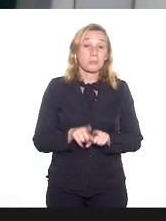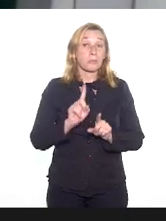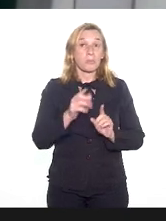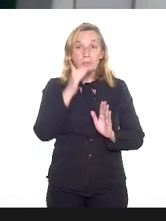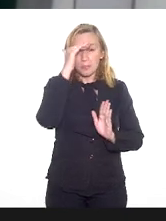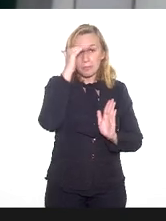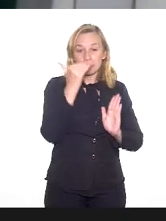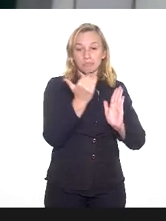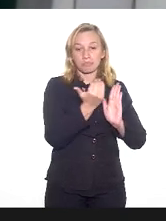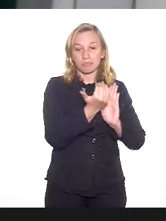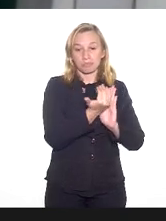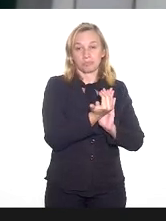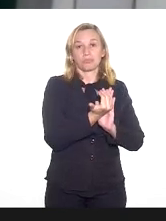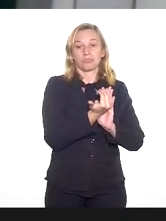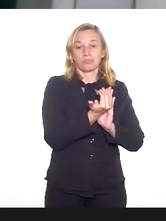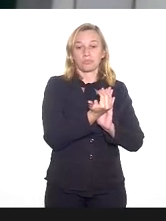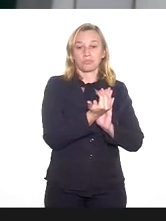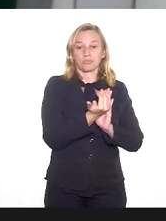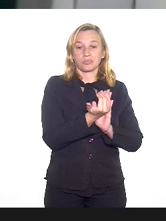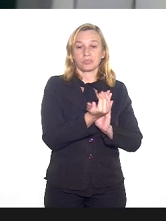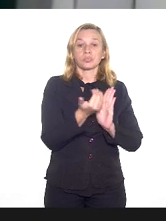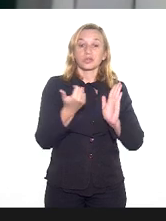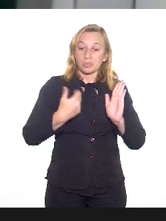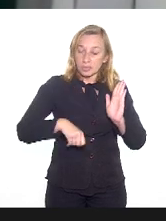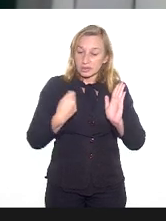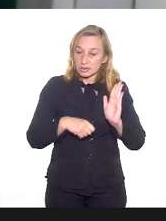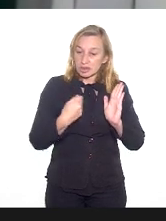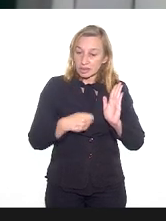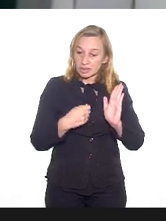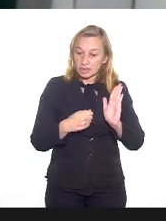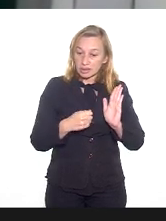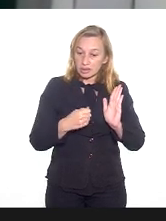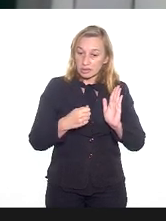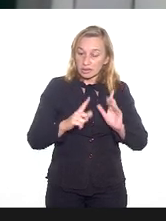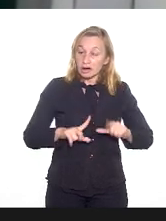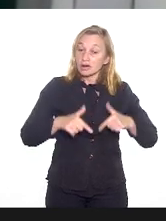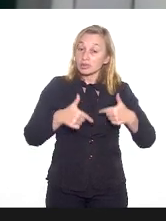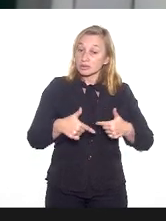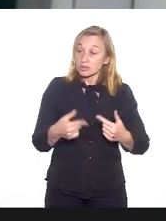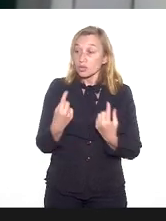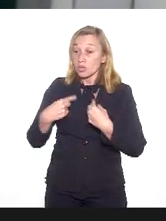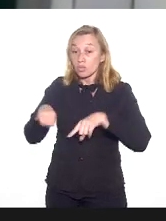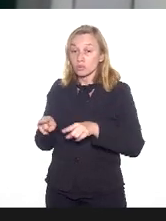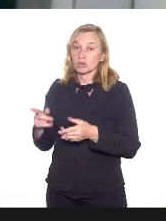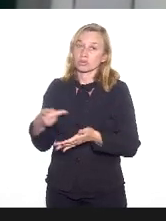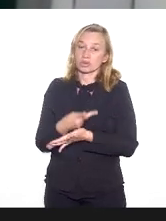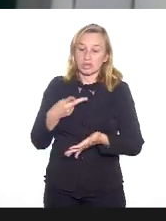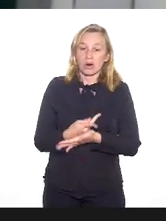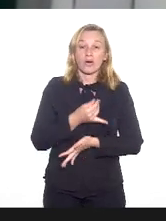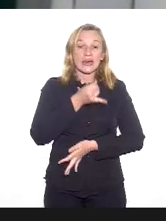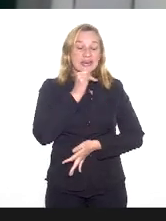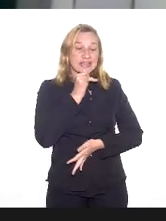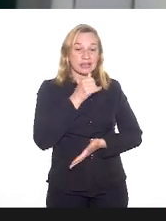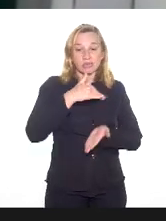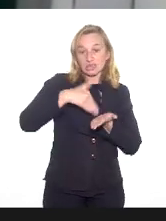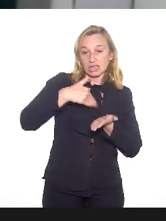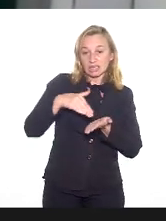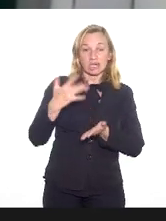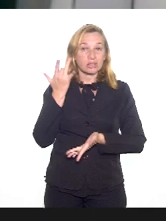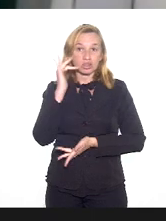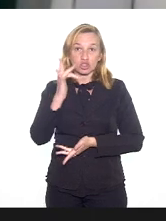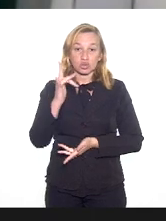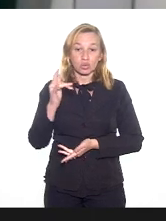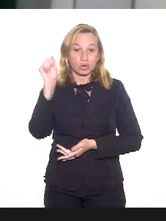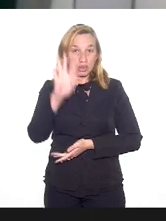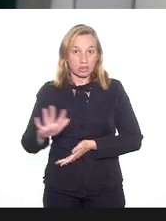anuência dos órgãos que deveriam ter se manifestado a respeito delas, né? É o caso, por exemplo, da Secretaria do Tesouro Nacional,